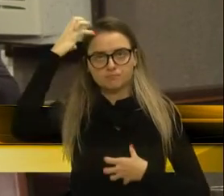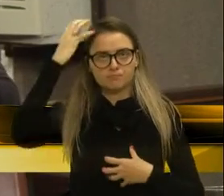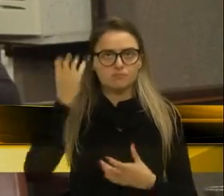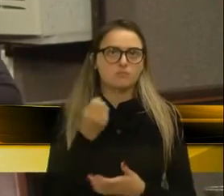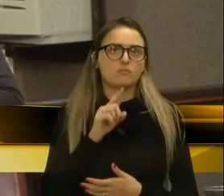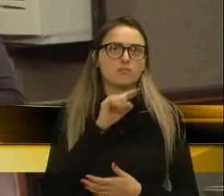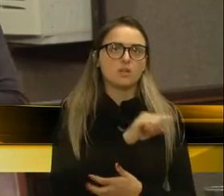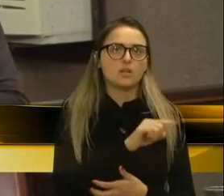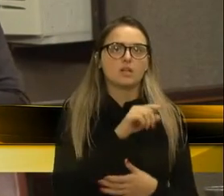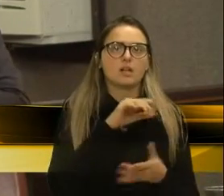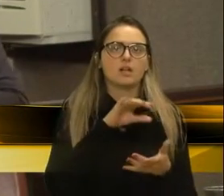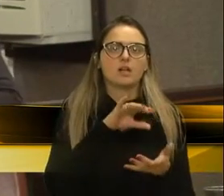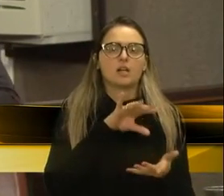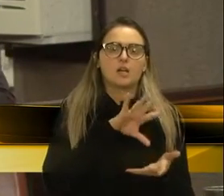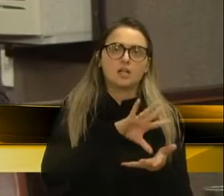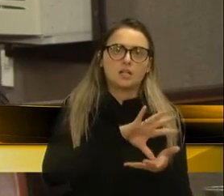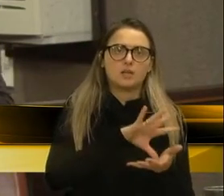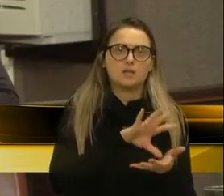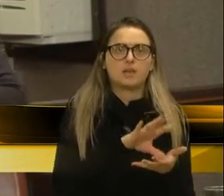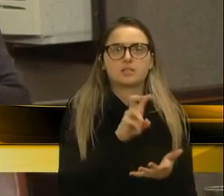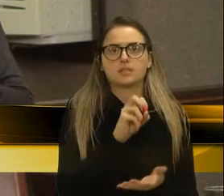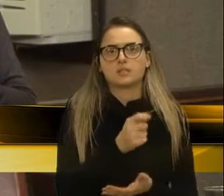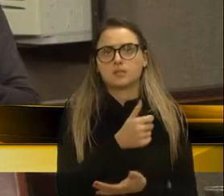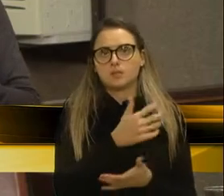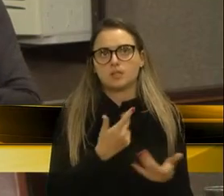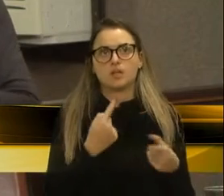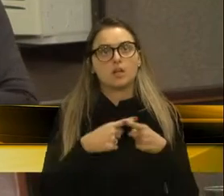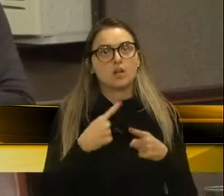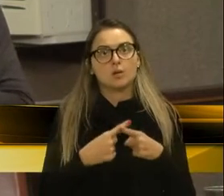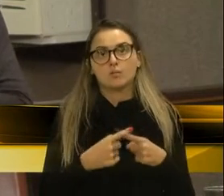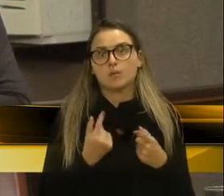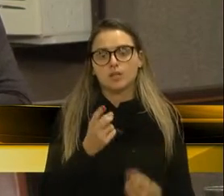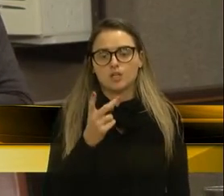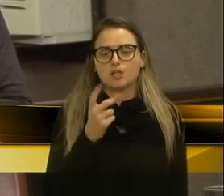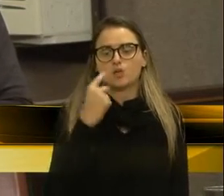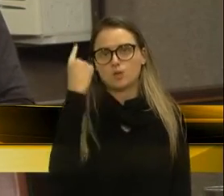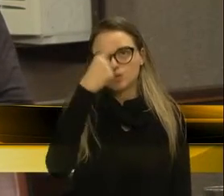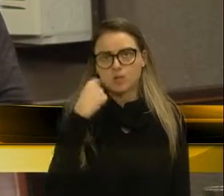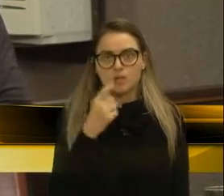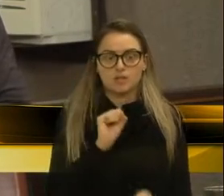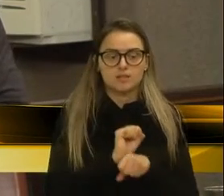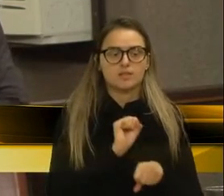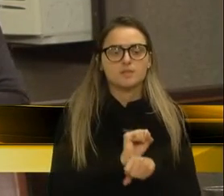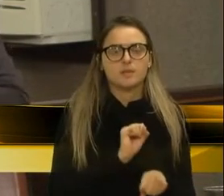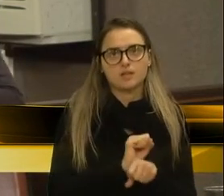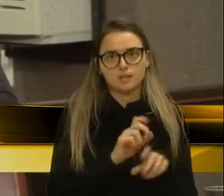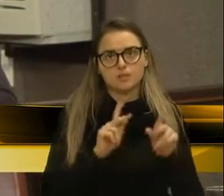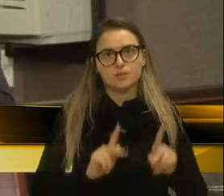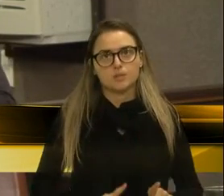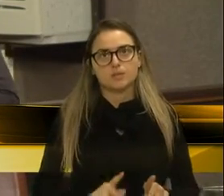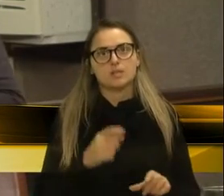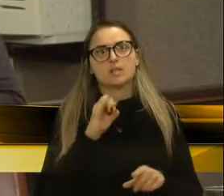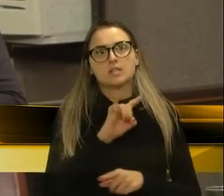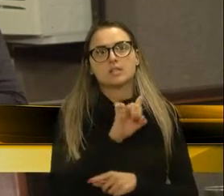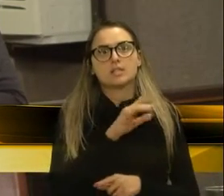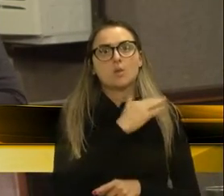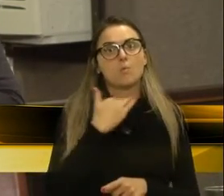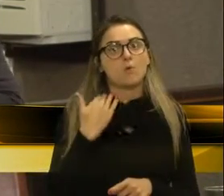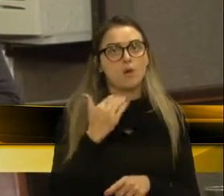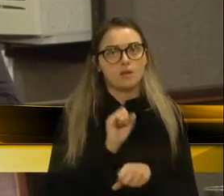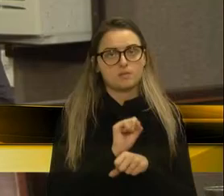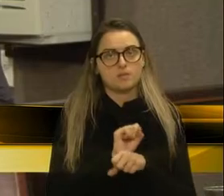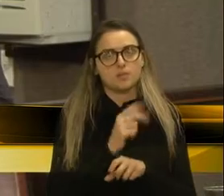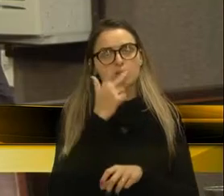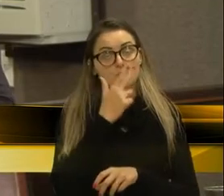no Parque Cinquentenário, aí vocês conseguem atendimento. Porque senão, no mínimo, 12 horas de espera da população, se não morrer sentado lá esperando, como